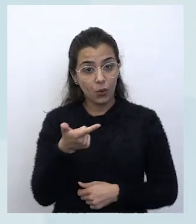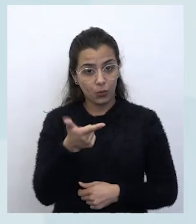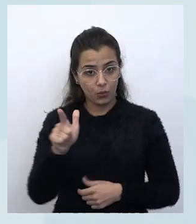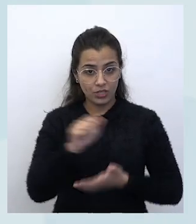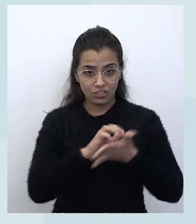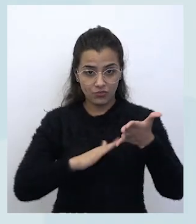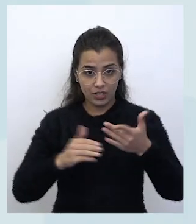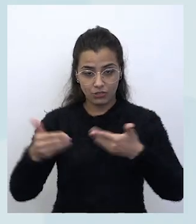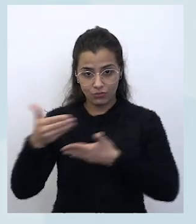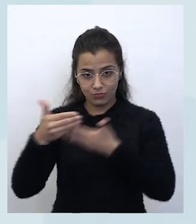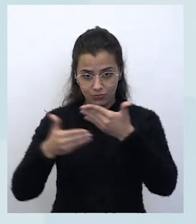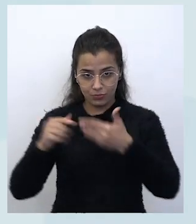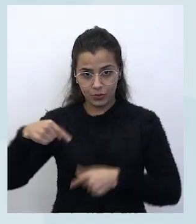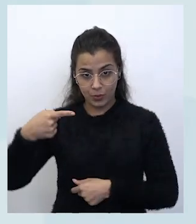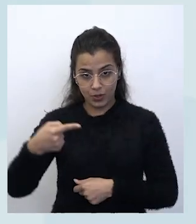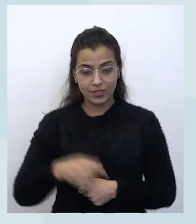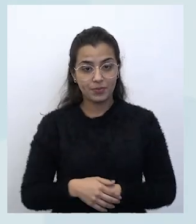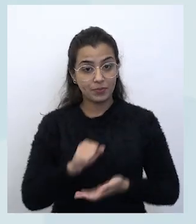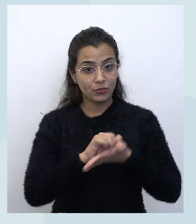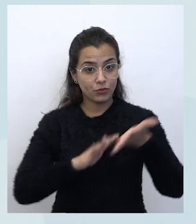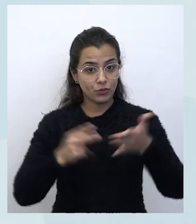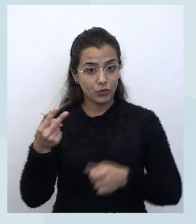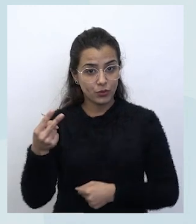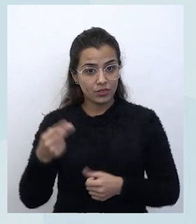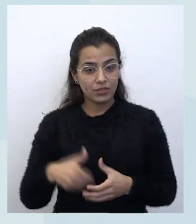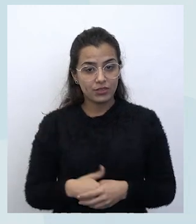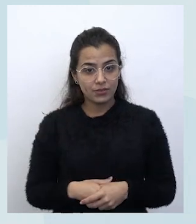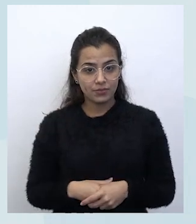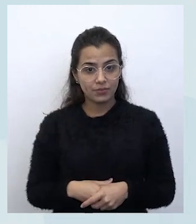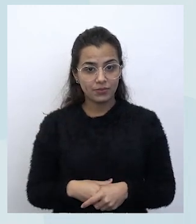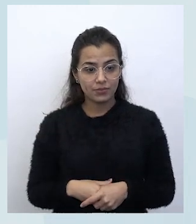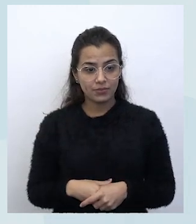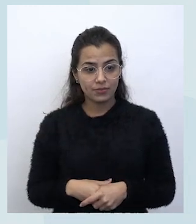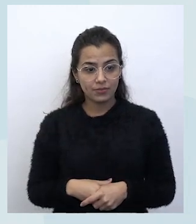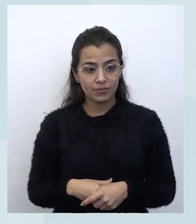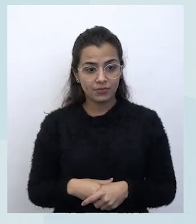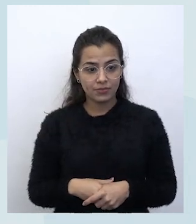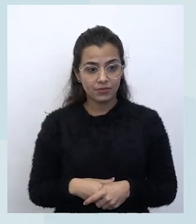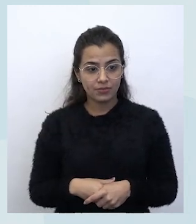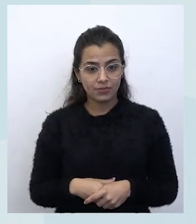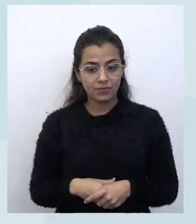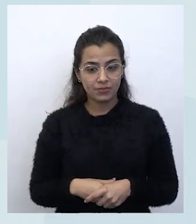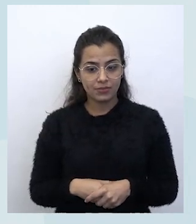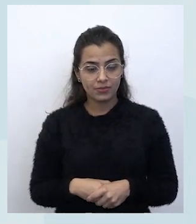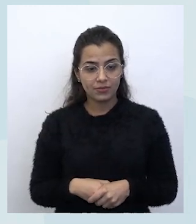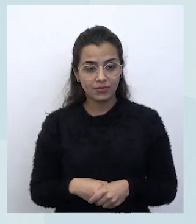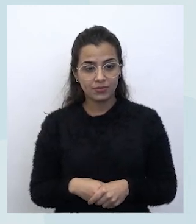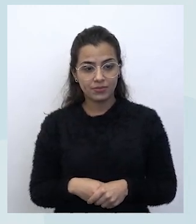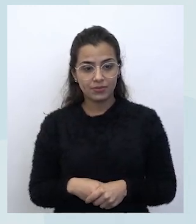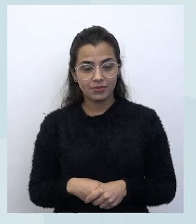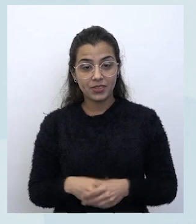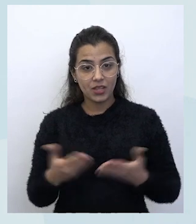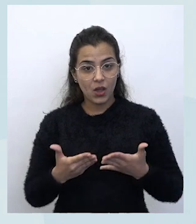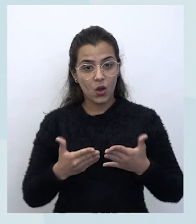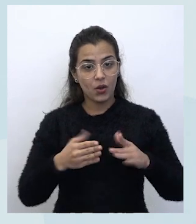por favor. Atividade 2. Isso. Então, é a mesma coisa, tá? Eu vou construir a tabela e